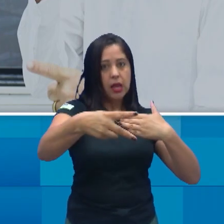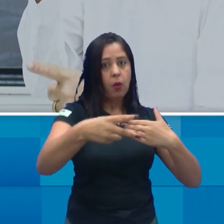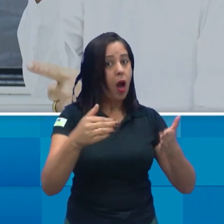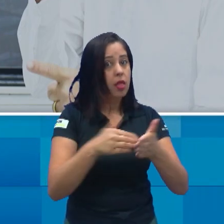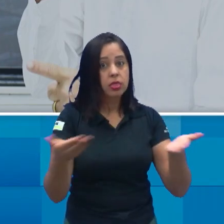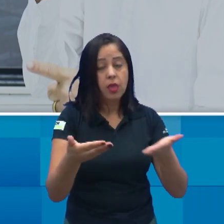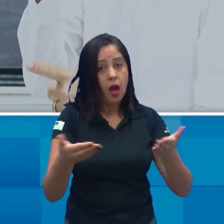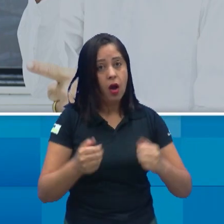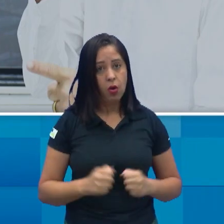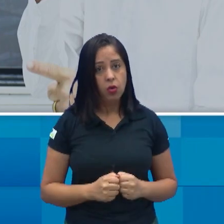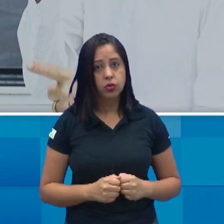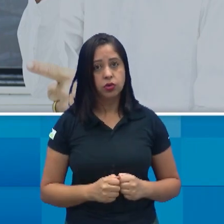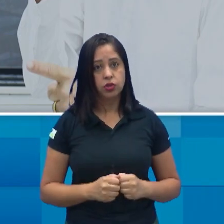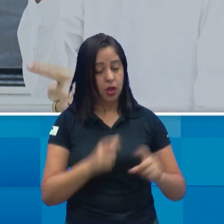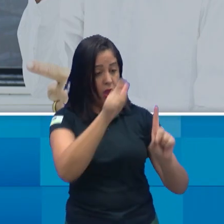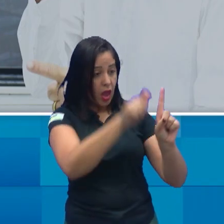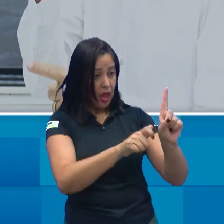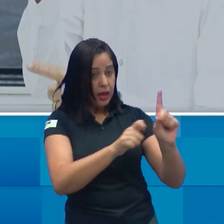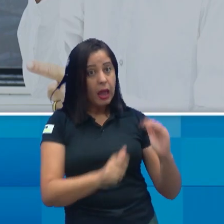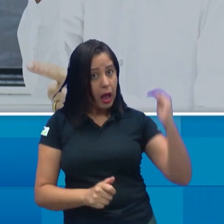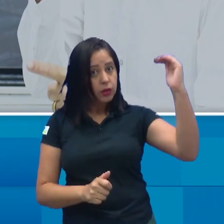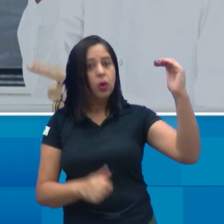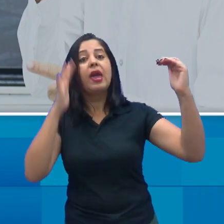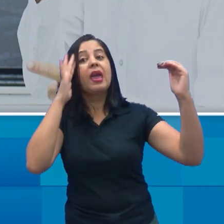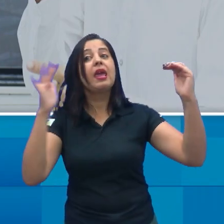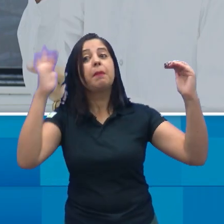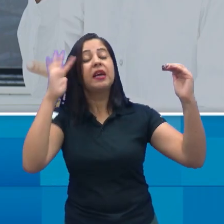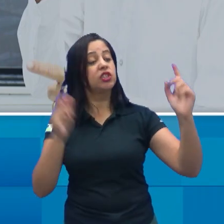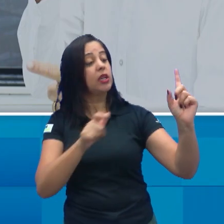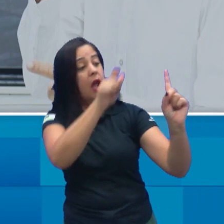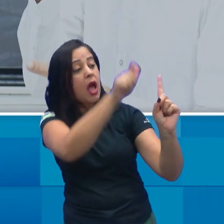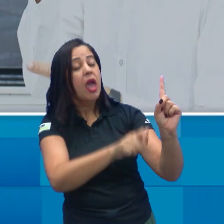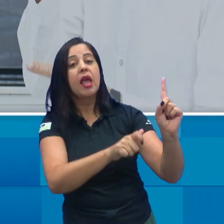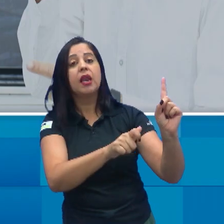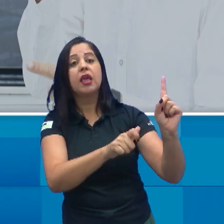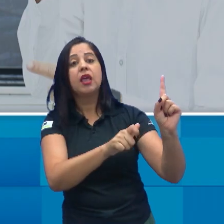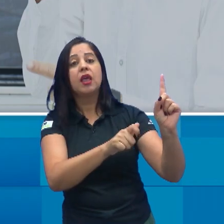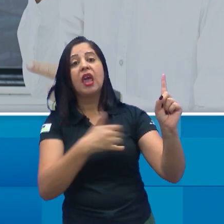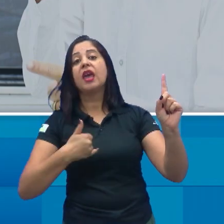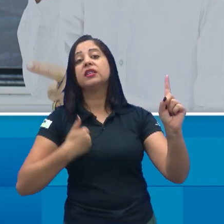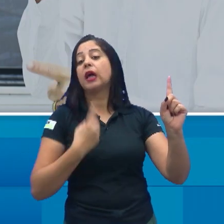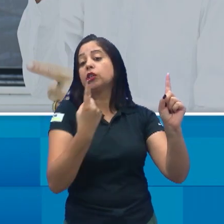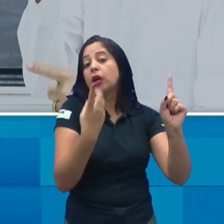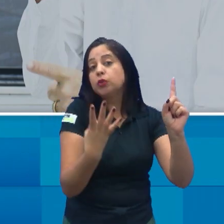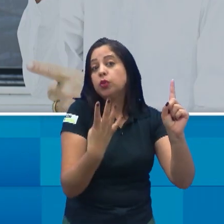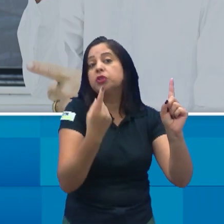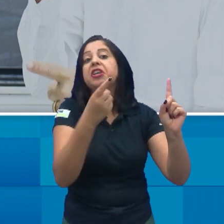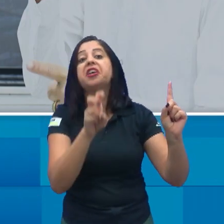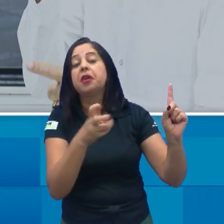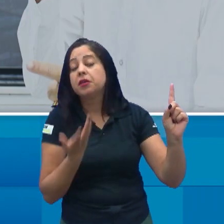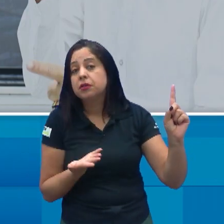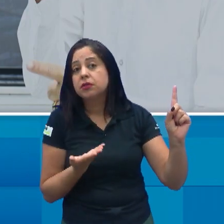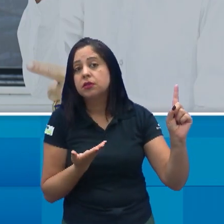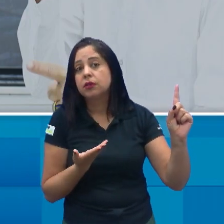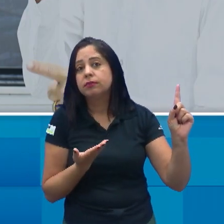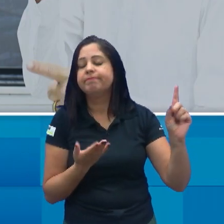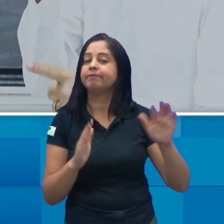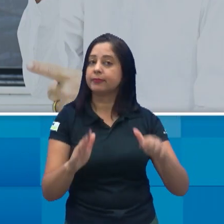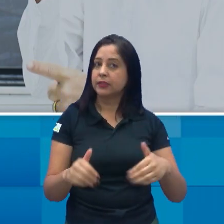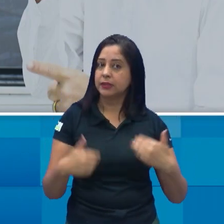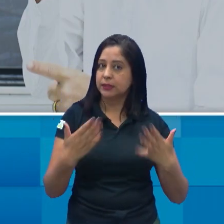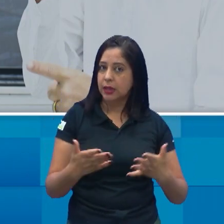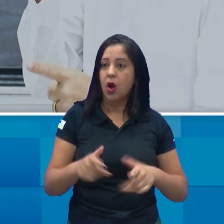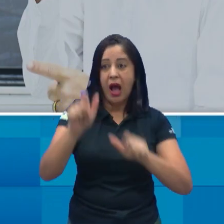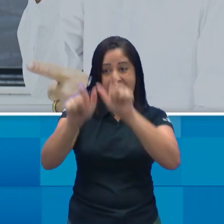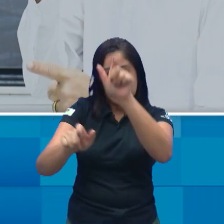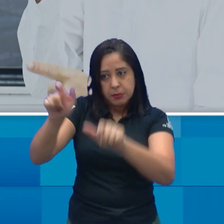Estou falando de adulto, imagina uma criança, um adolescente de 14, 15 anos. Então as pessoas